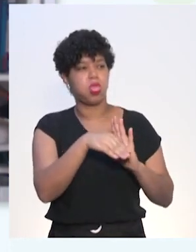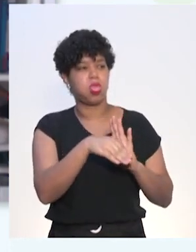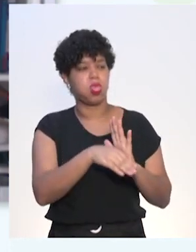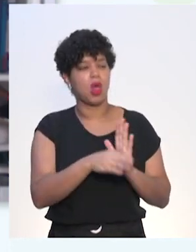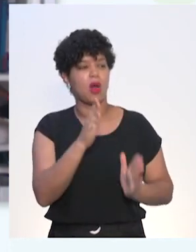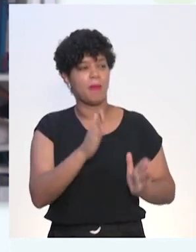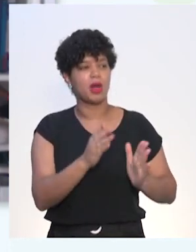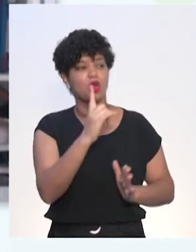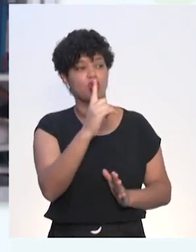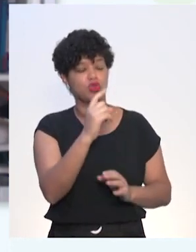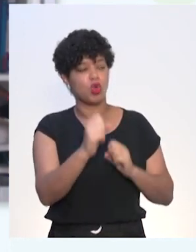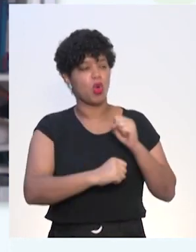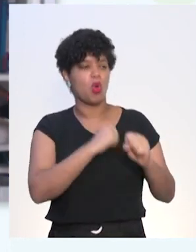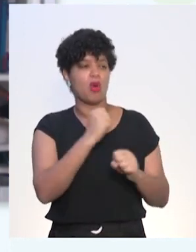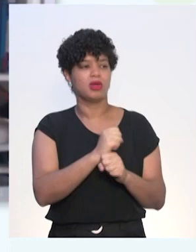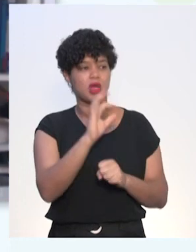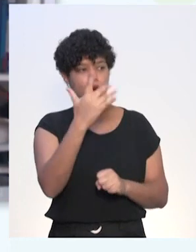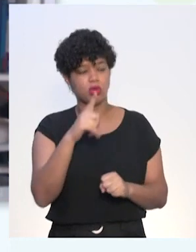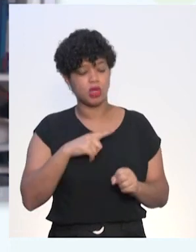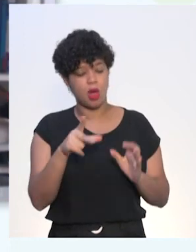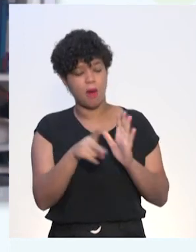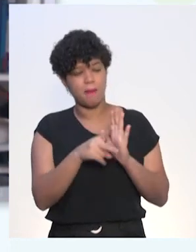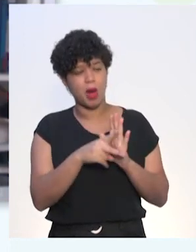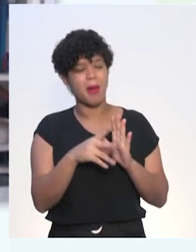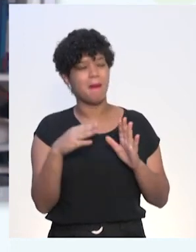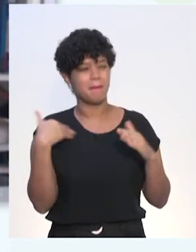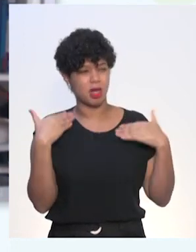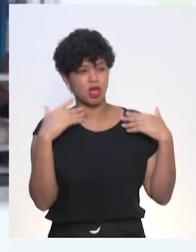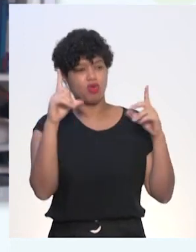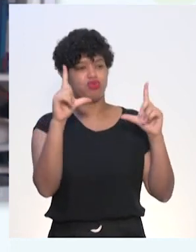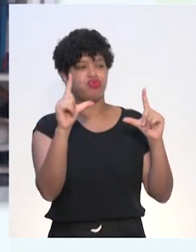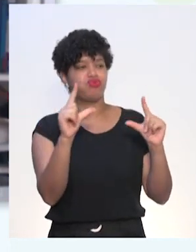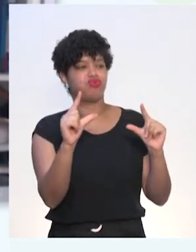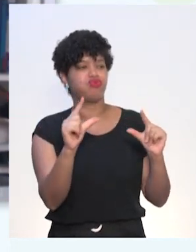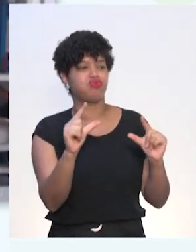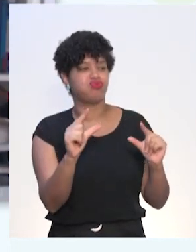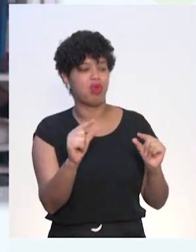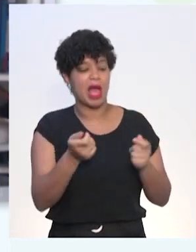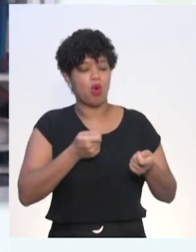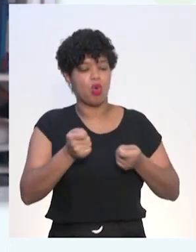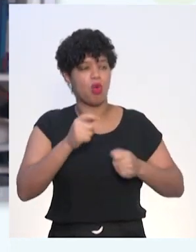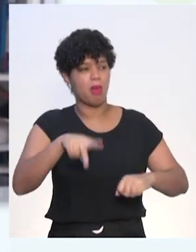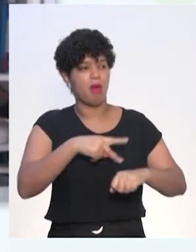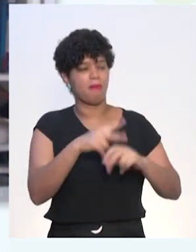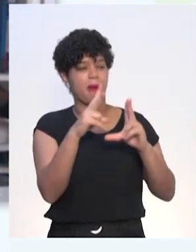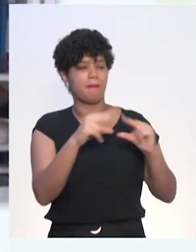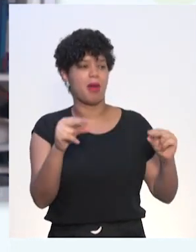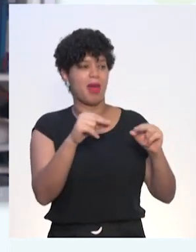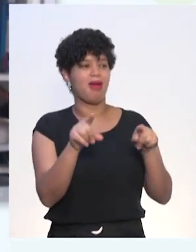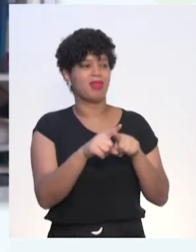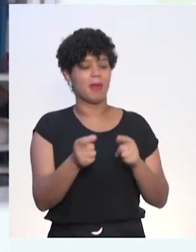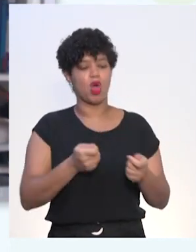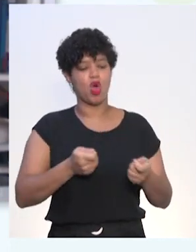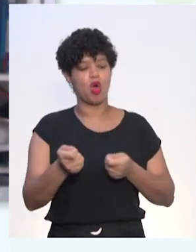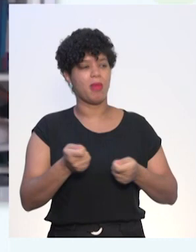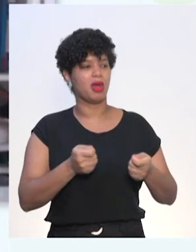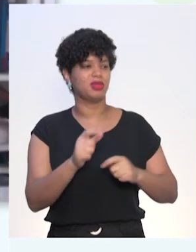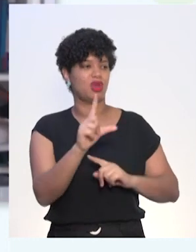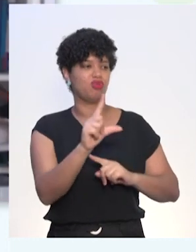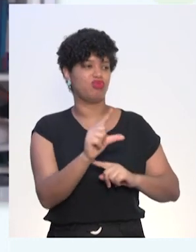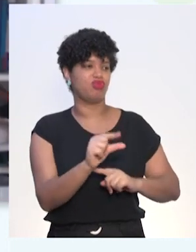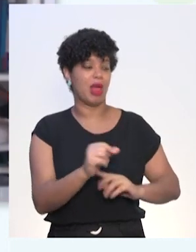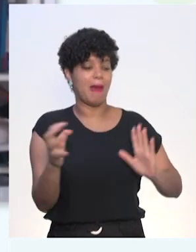isso foi acompanhado com uma queda brutal no turismo também é muito importante para a economia libanesa E no comércio então